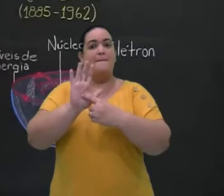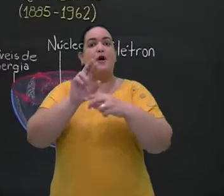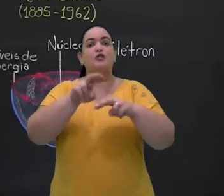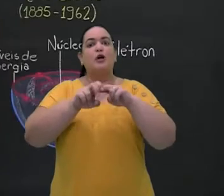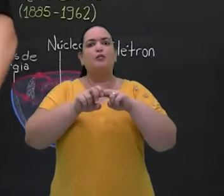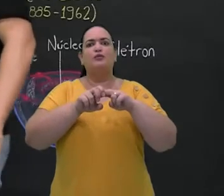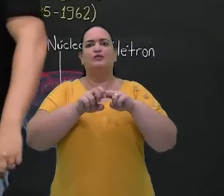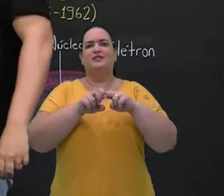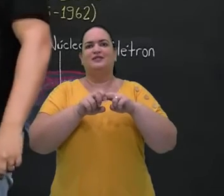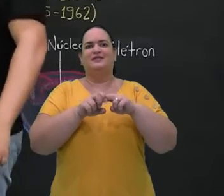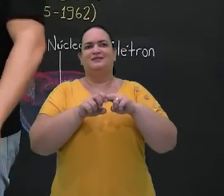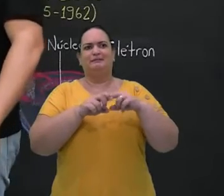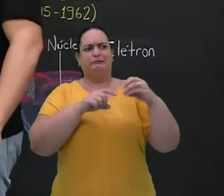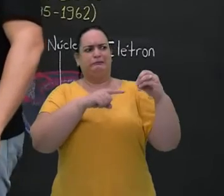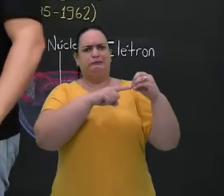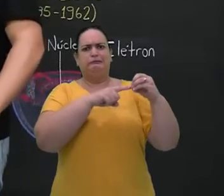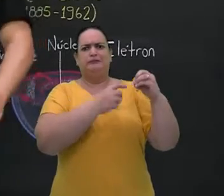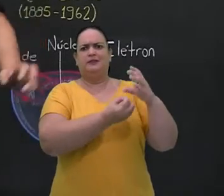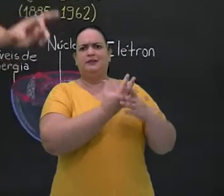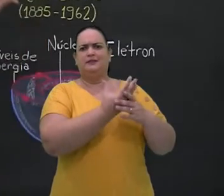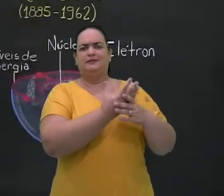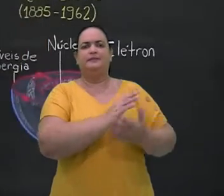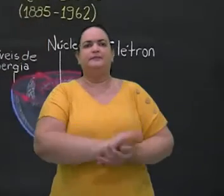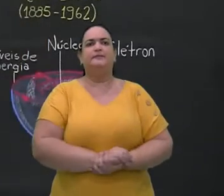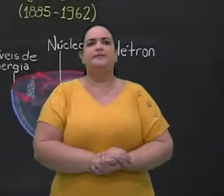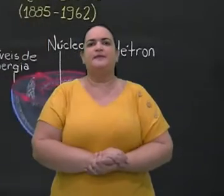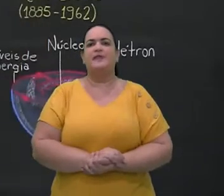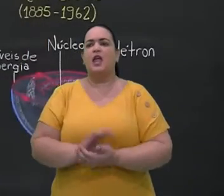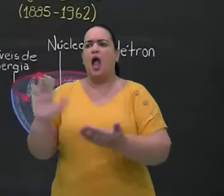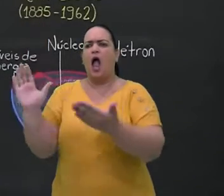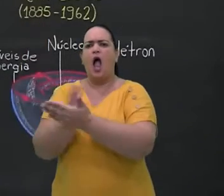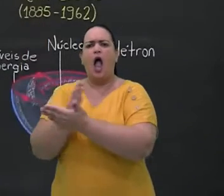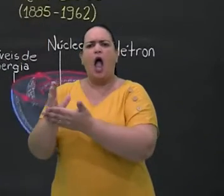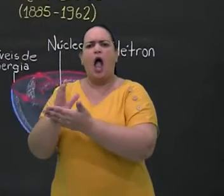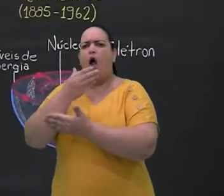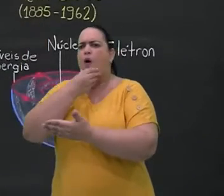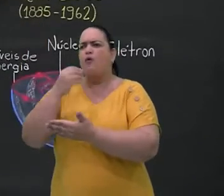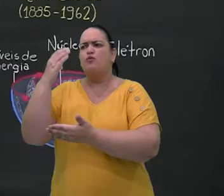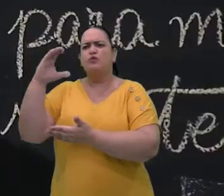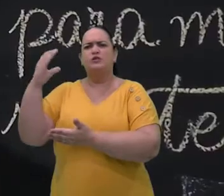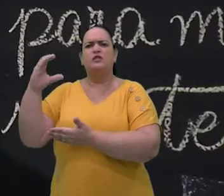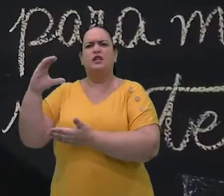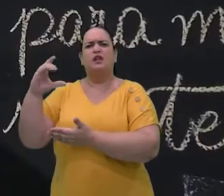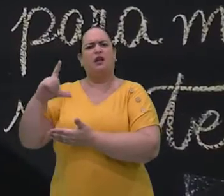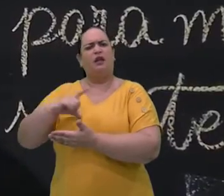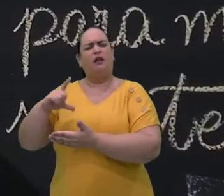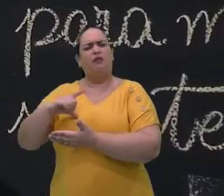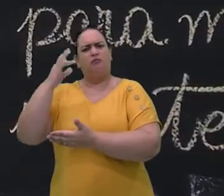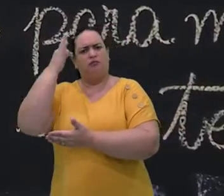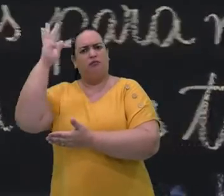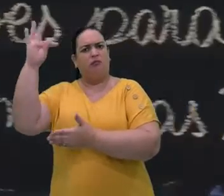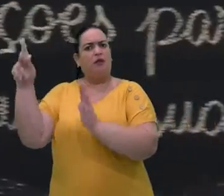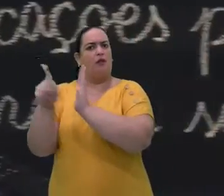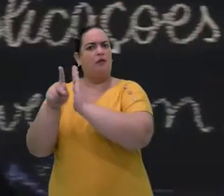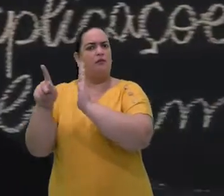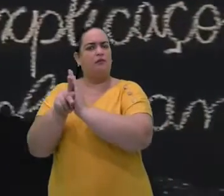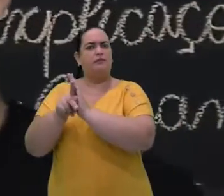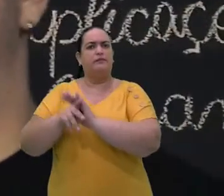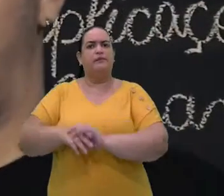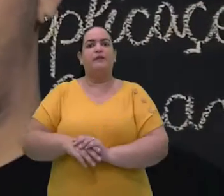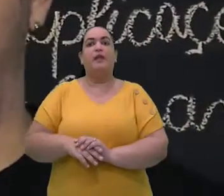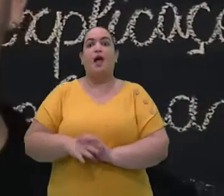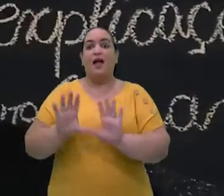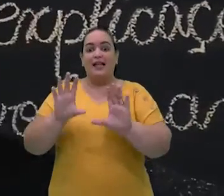de um fenômeno. Muitos cientistas desenvolveram em suas teorias. Então, queridos,